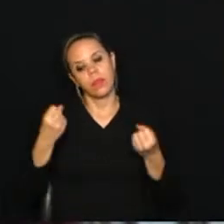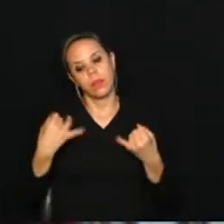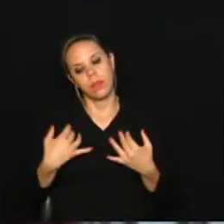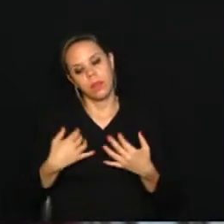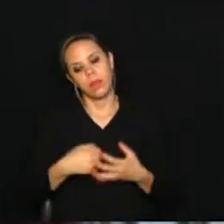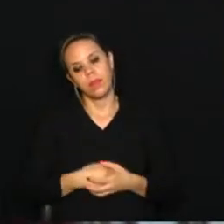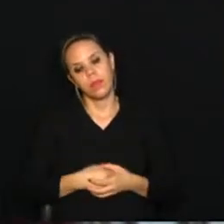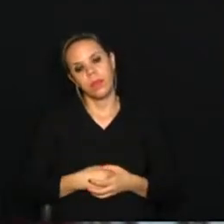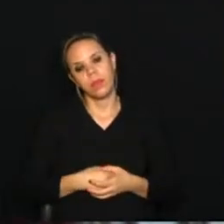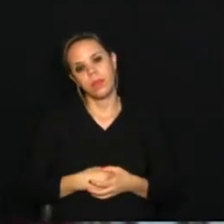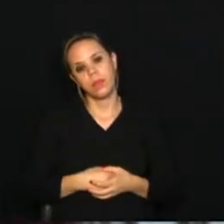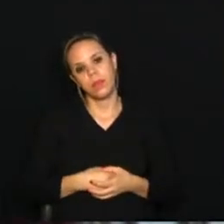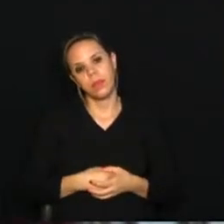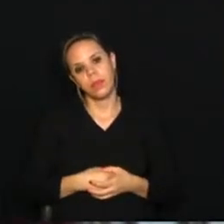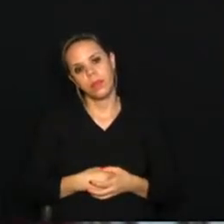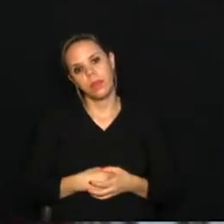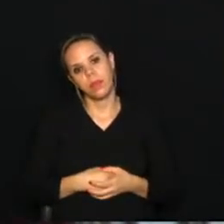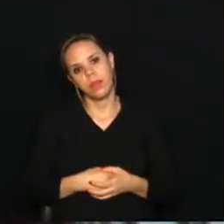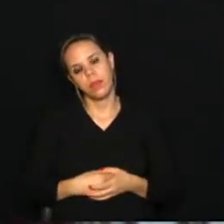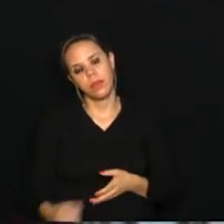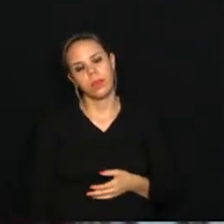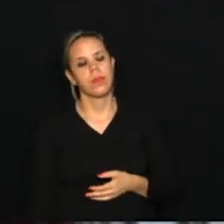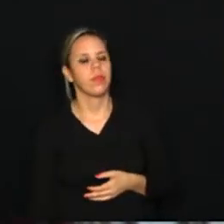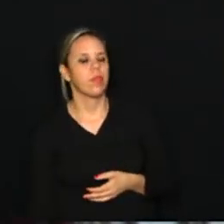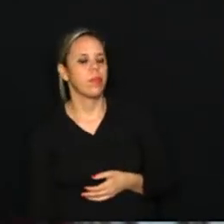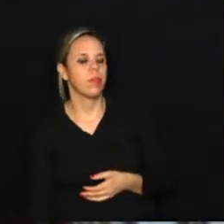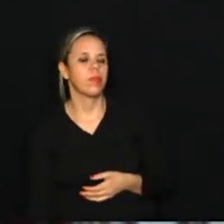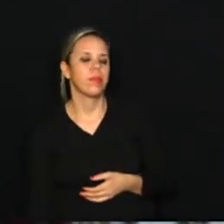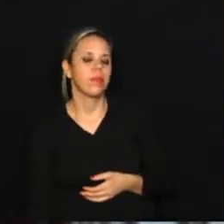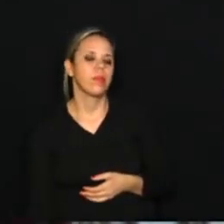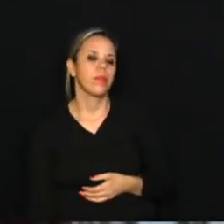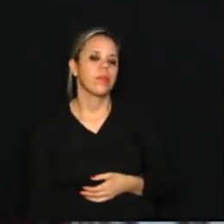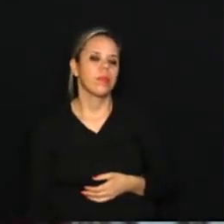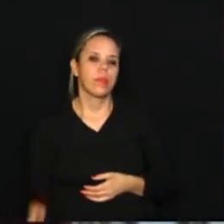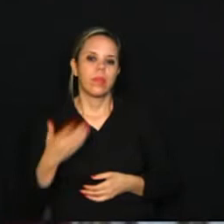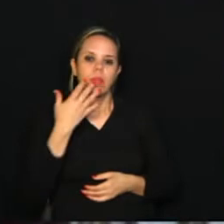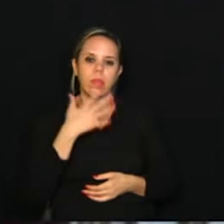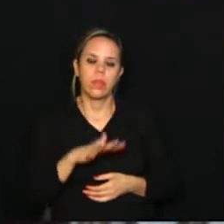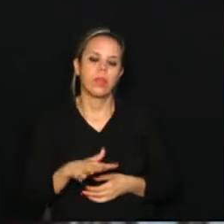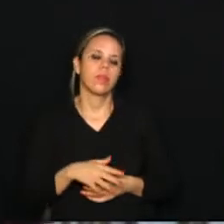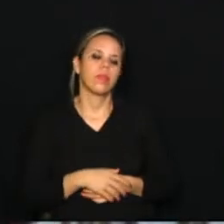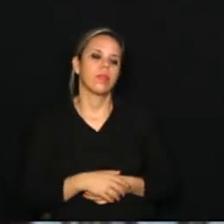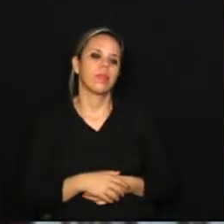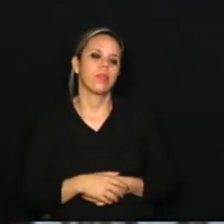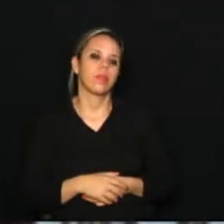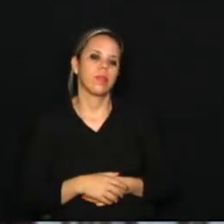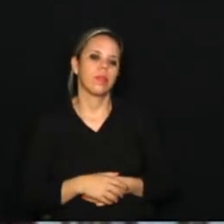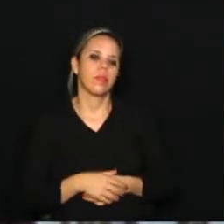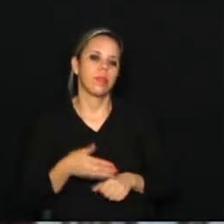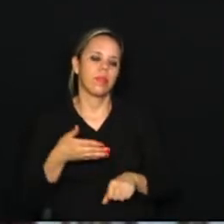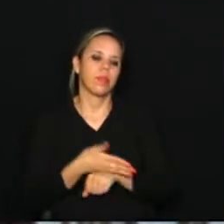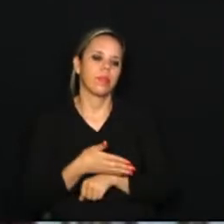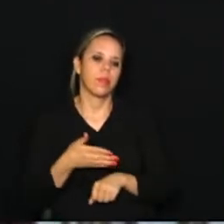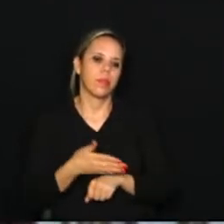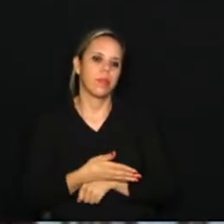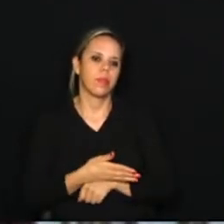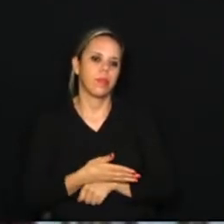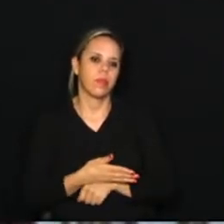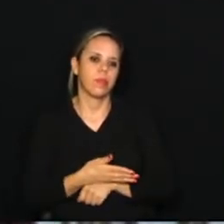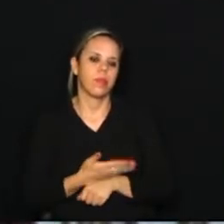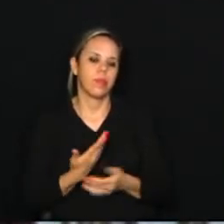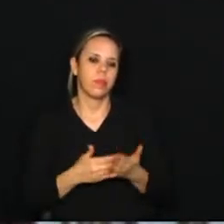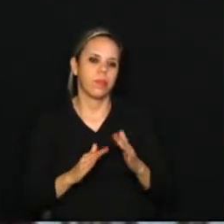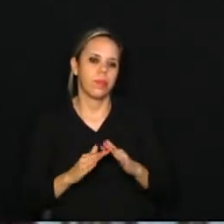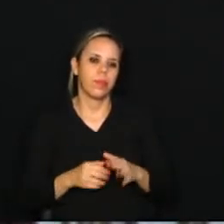explicação para que as crianças estejam frequentando a